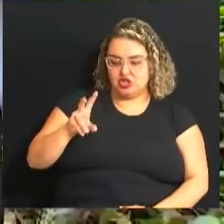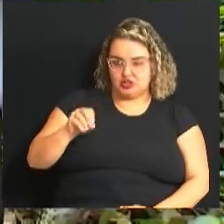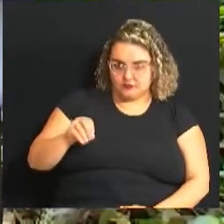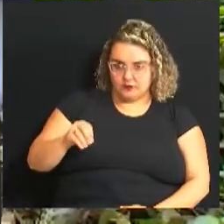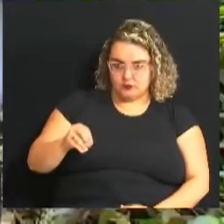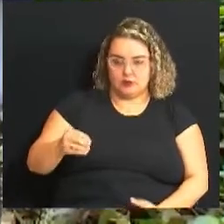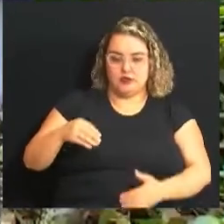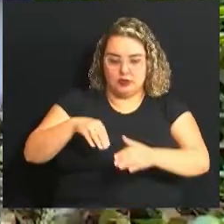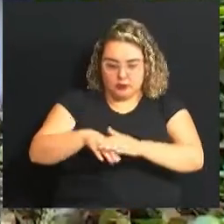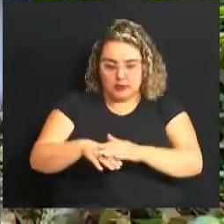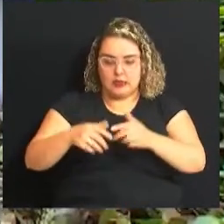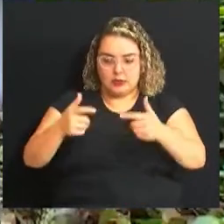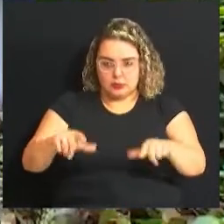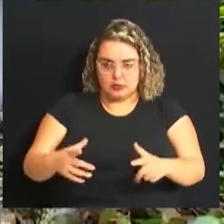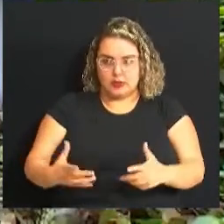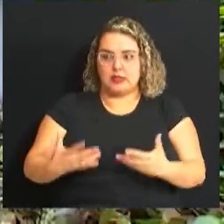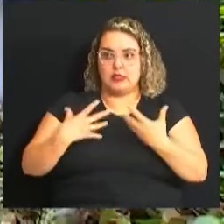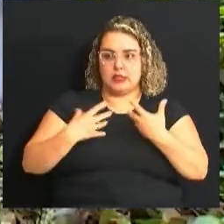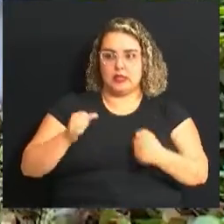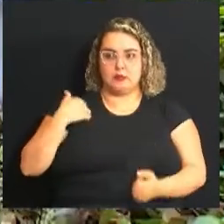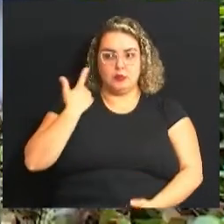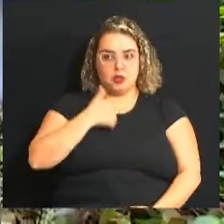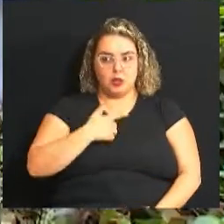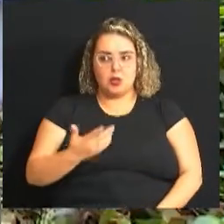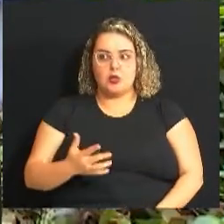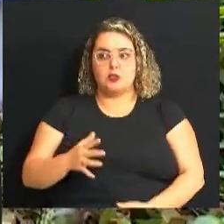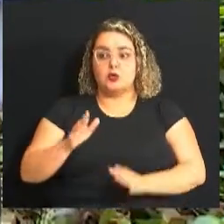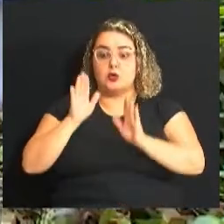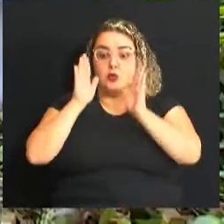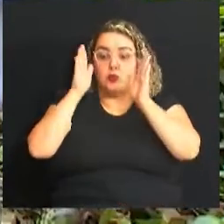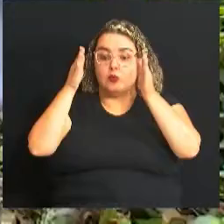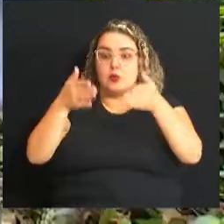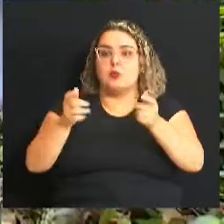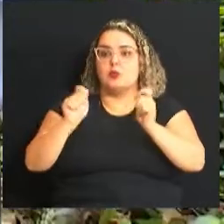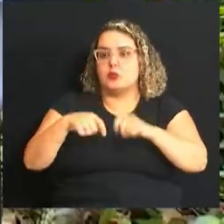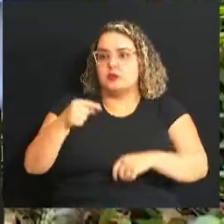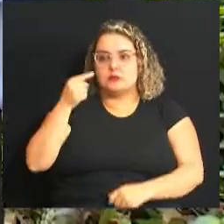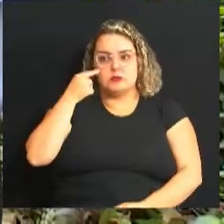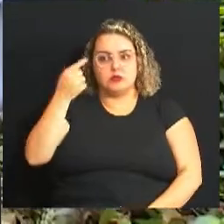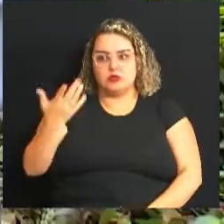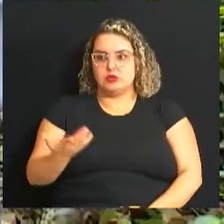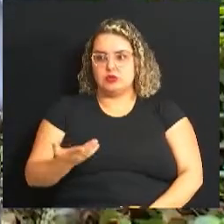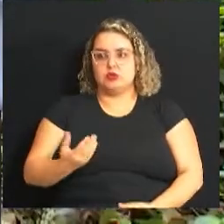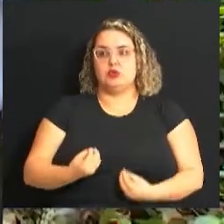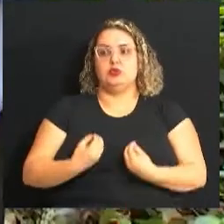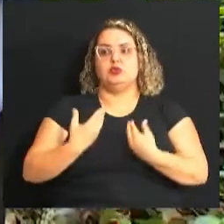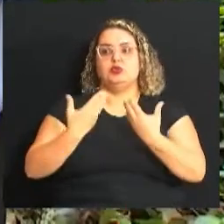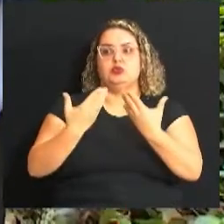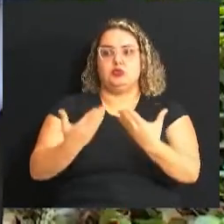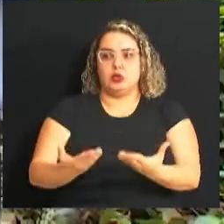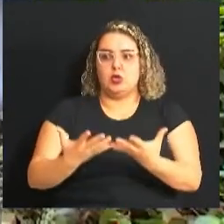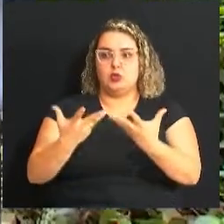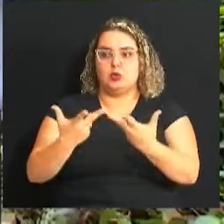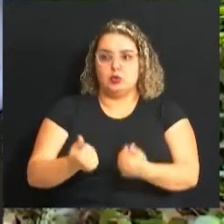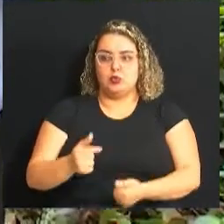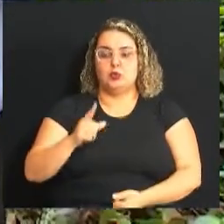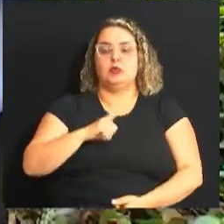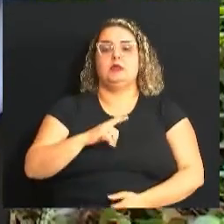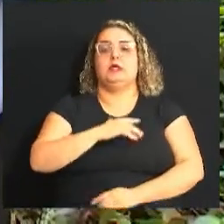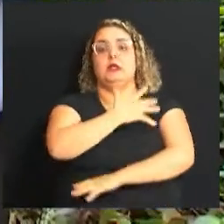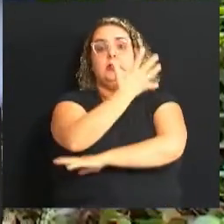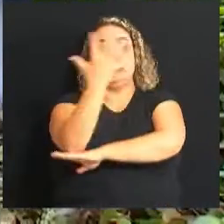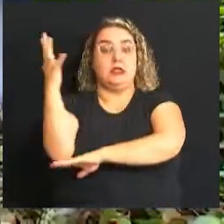da nossa parte toda a atenção possível e imaginável. Nós temos que oferecer a ele aquilo que ele teria na natureza.